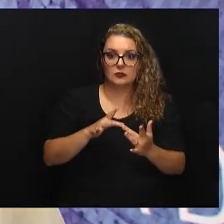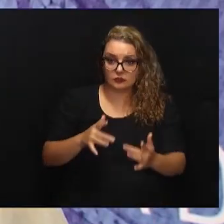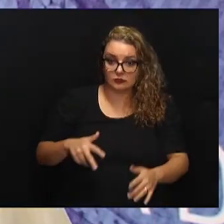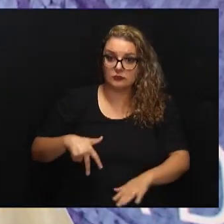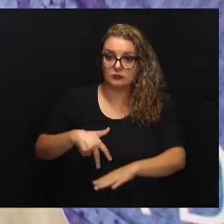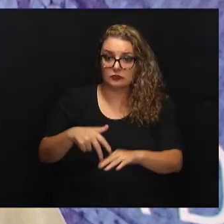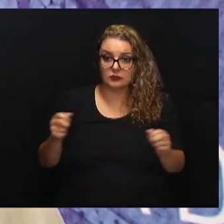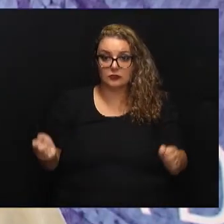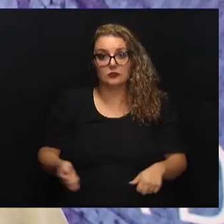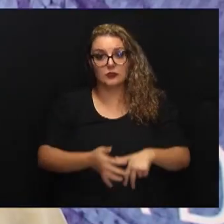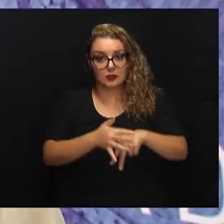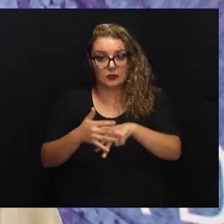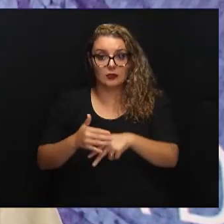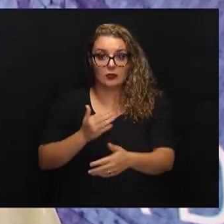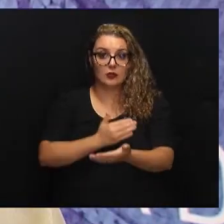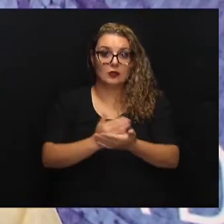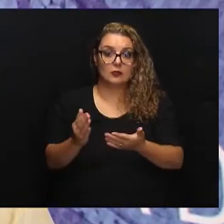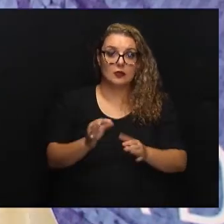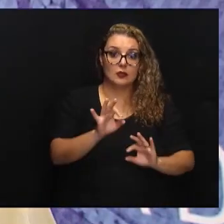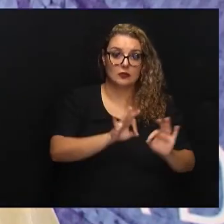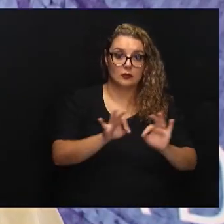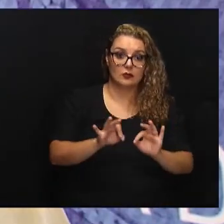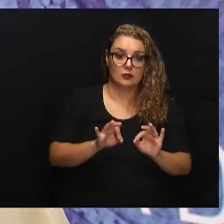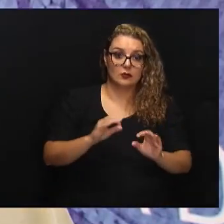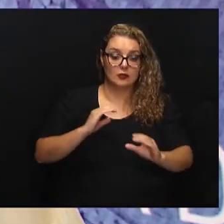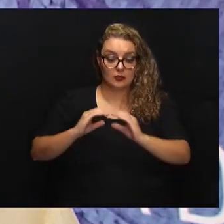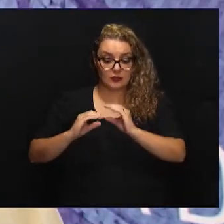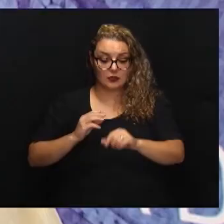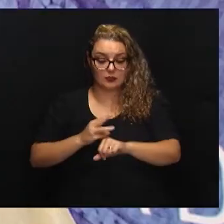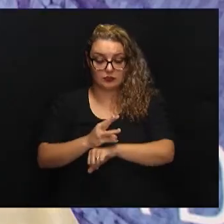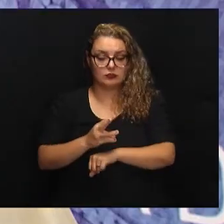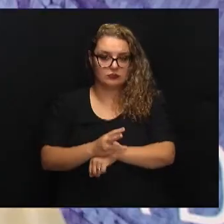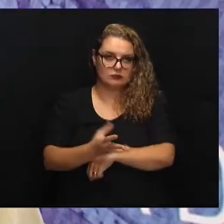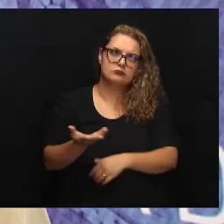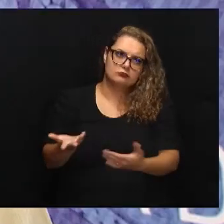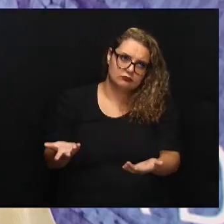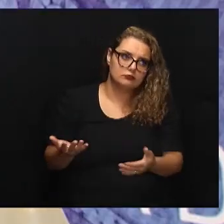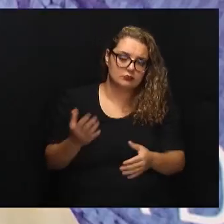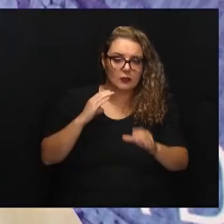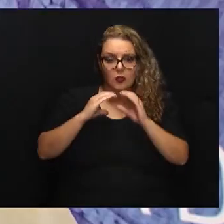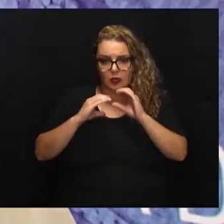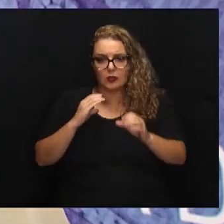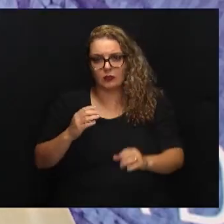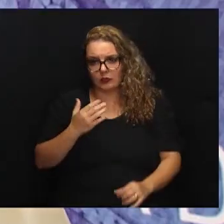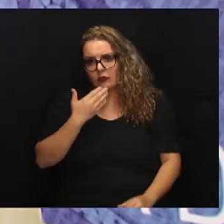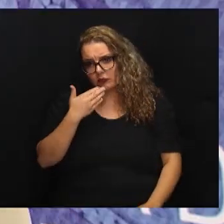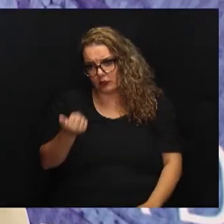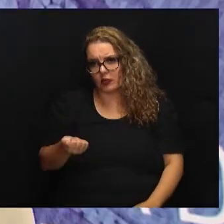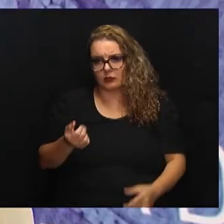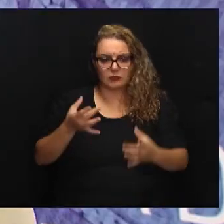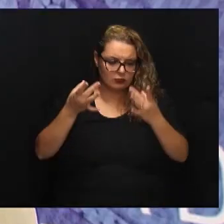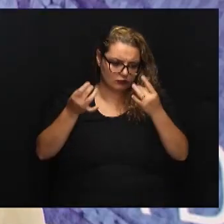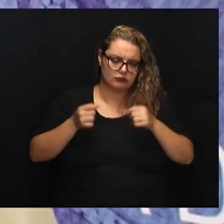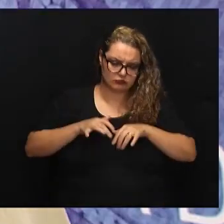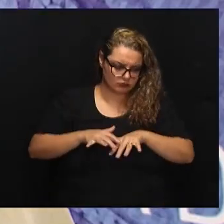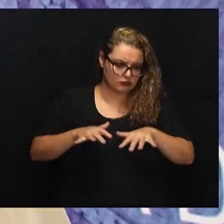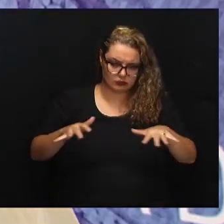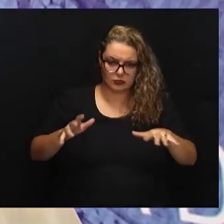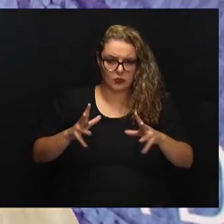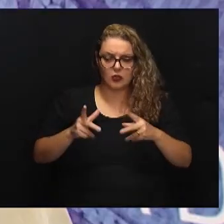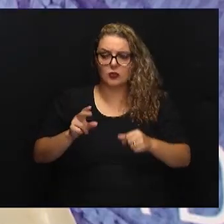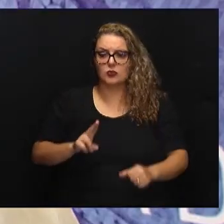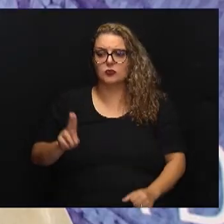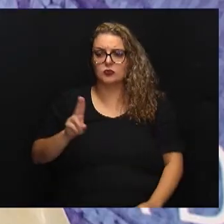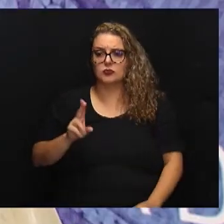preferimos desde o começo do projeto a comunicar via WhatsApp, que é um meio de comunicação amplamente difundido. E aí se torna